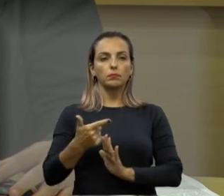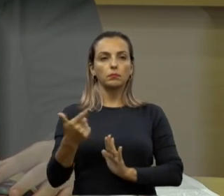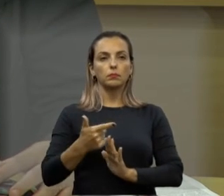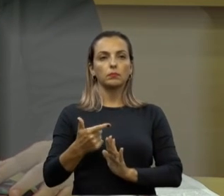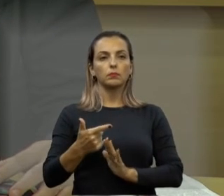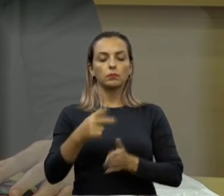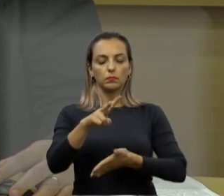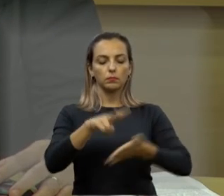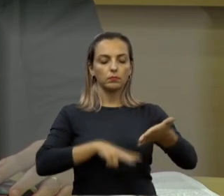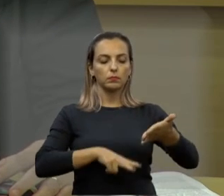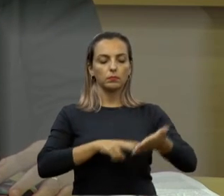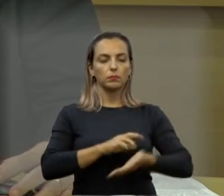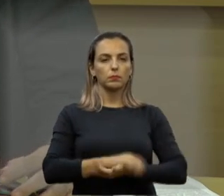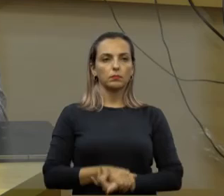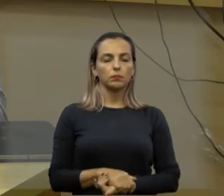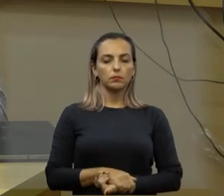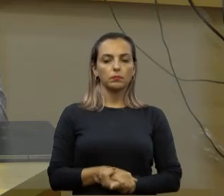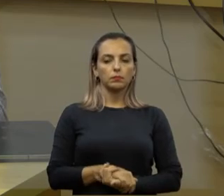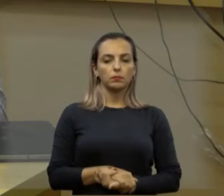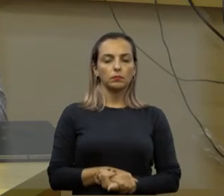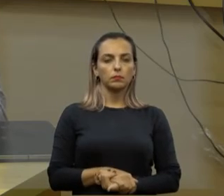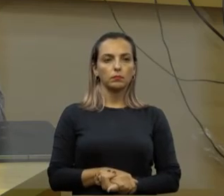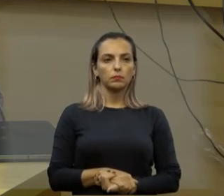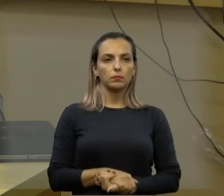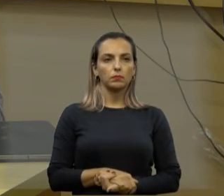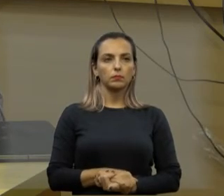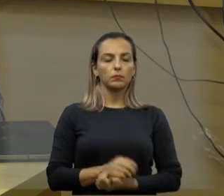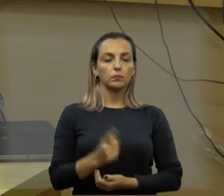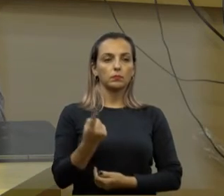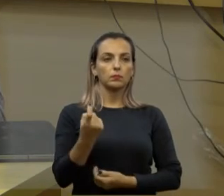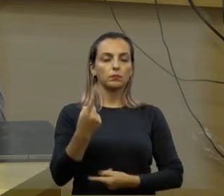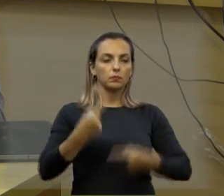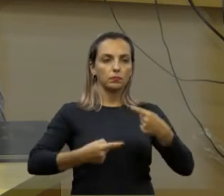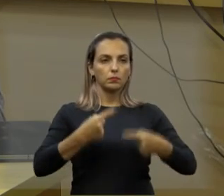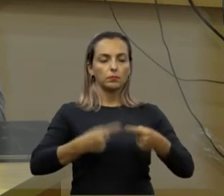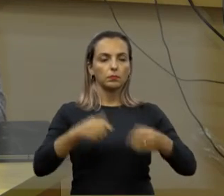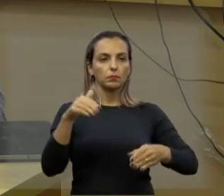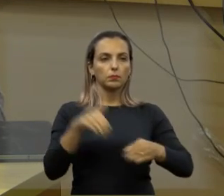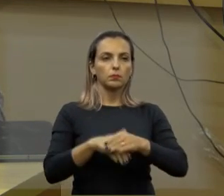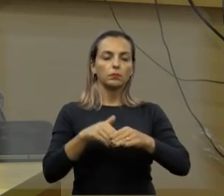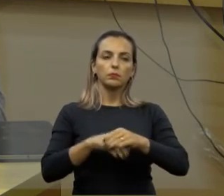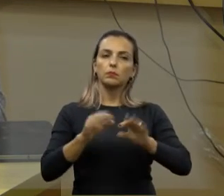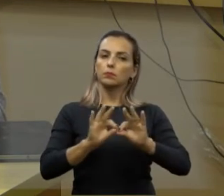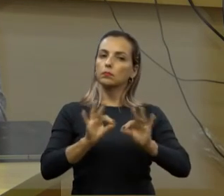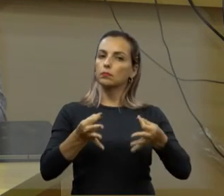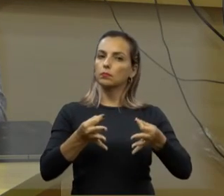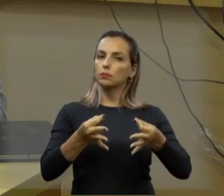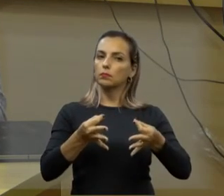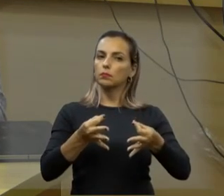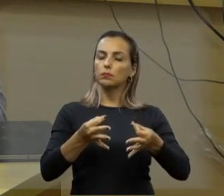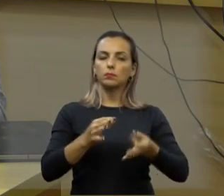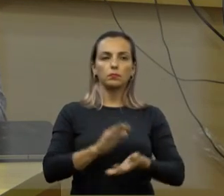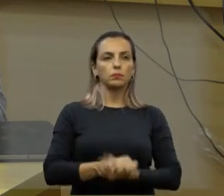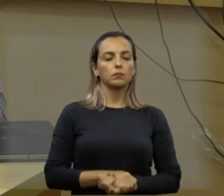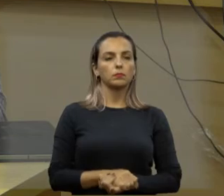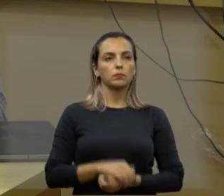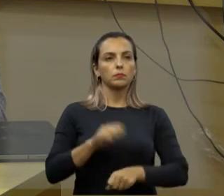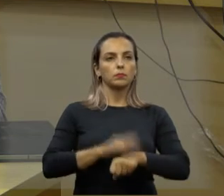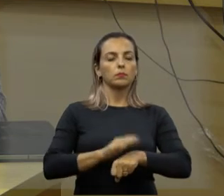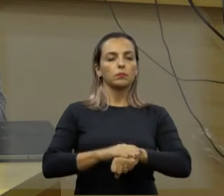da segunda emenda emenda número 2 turno único de discussão e votação merecem que estão em votação simbólica